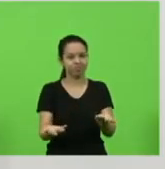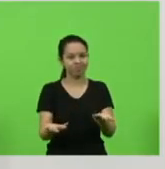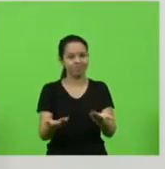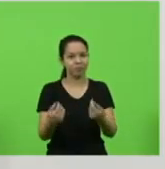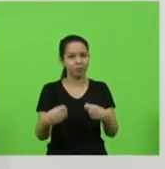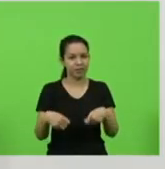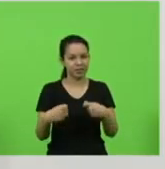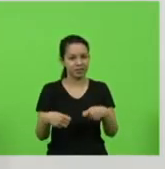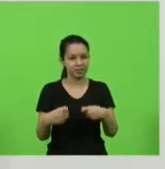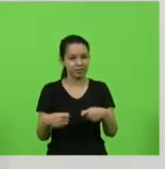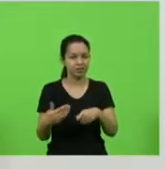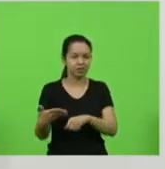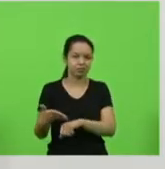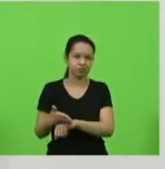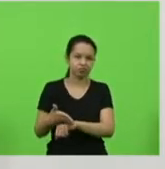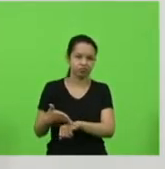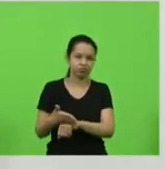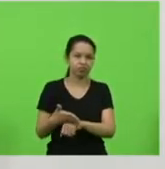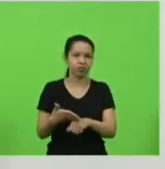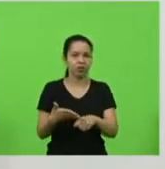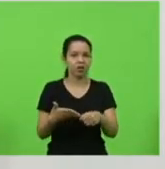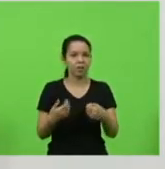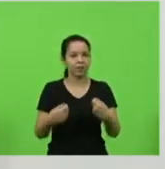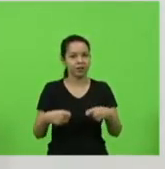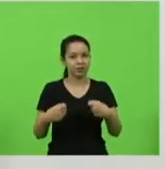interseções, de faixas adicionais.